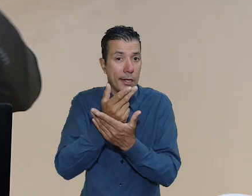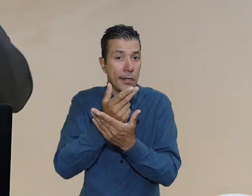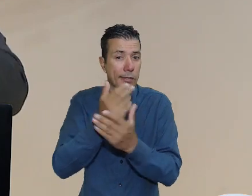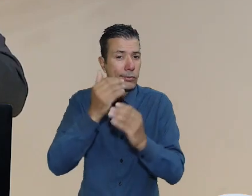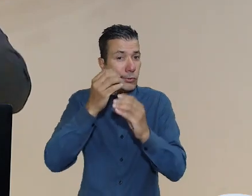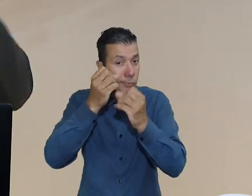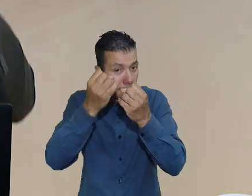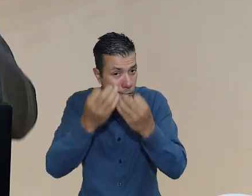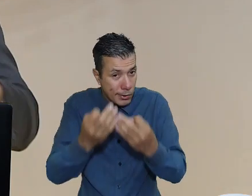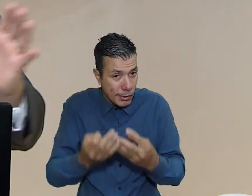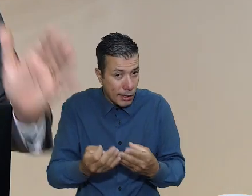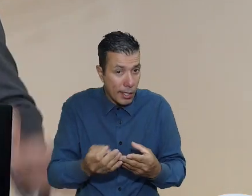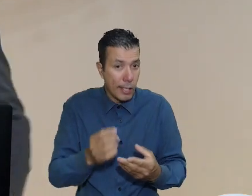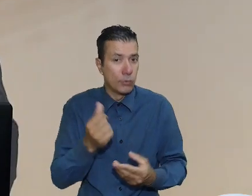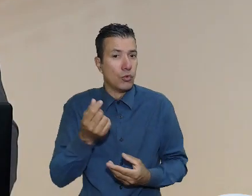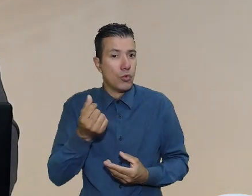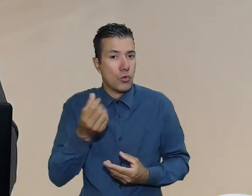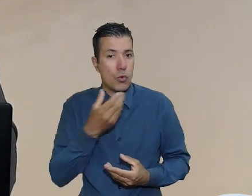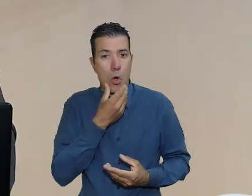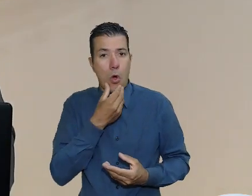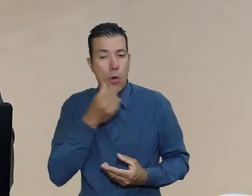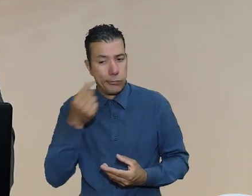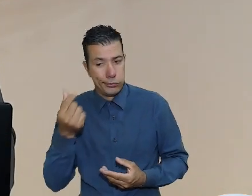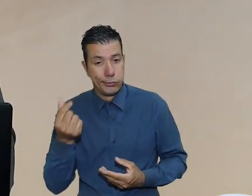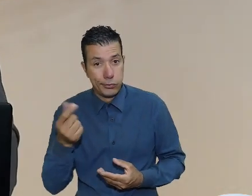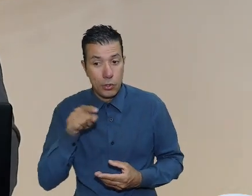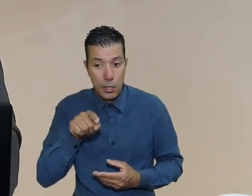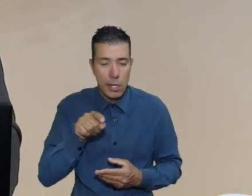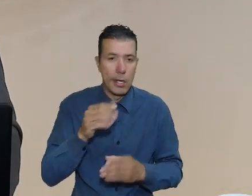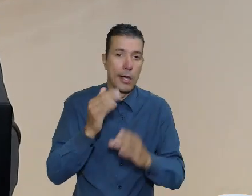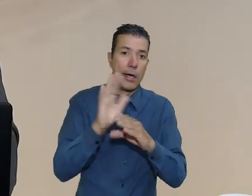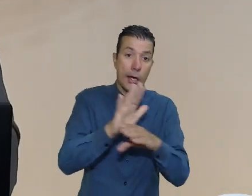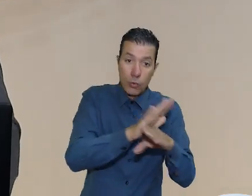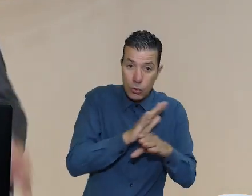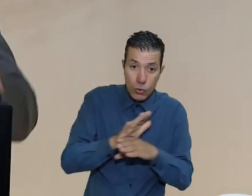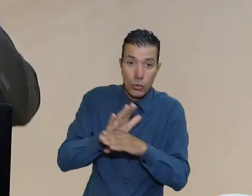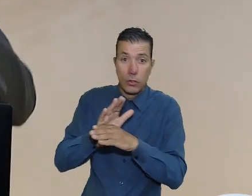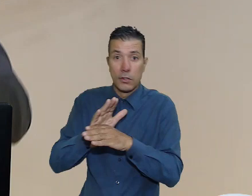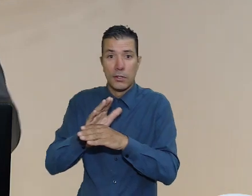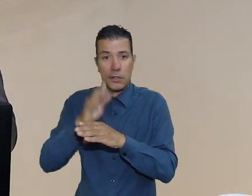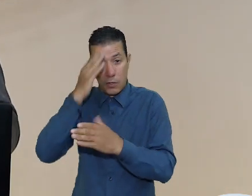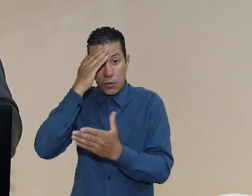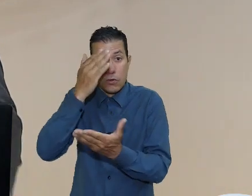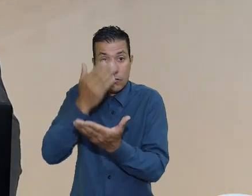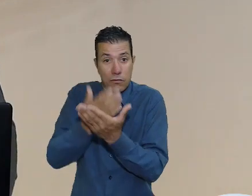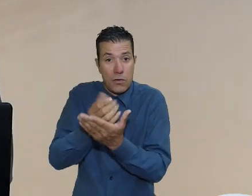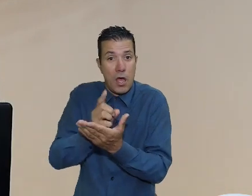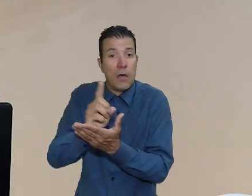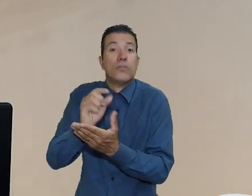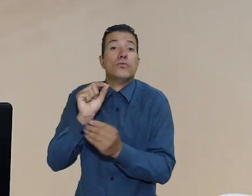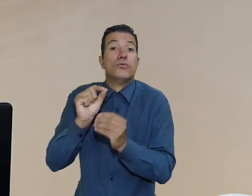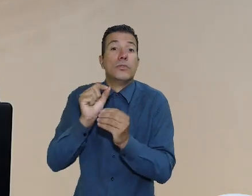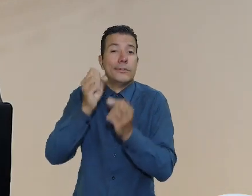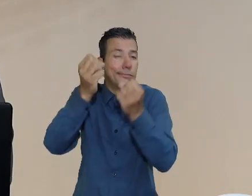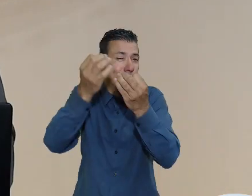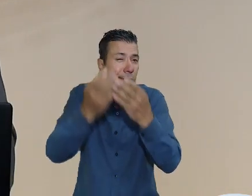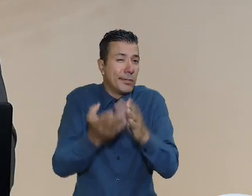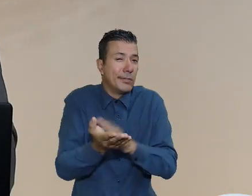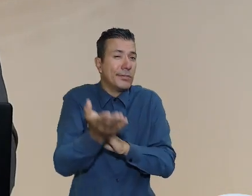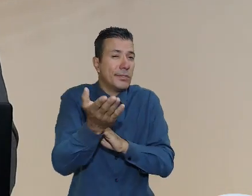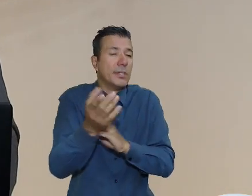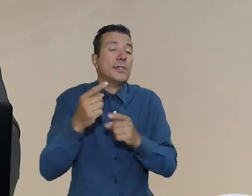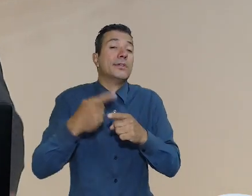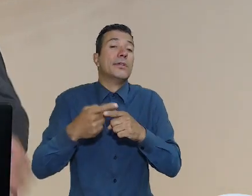pelos próprios tesoureiros e pastores das igrejas que têm feito isso de maneira confiável. E eu queria dizer para vocês